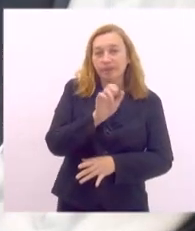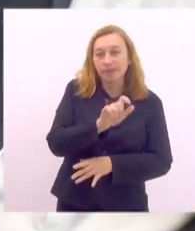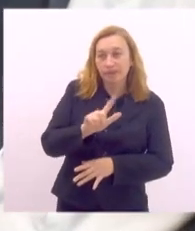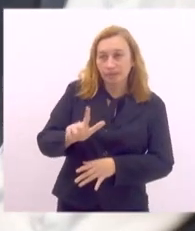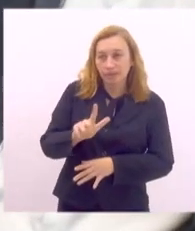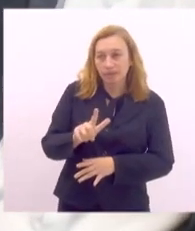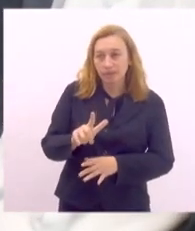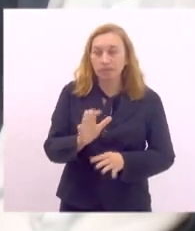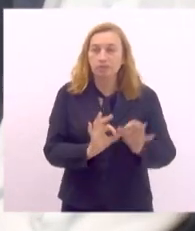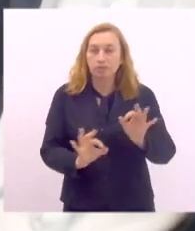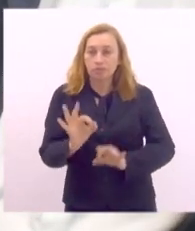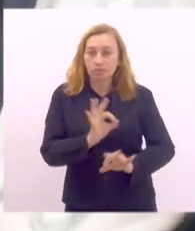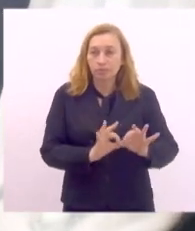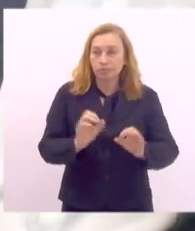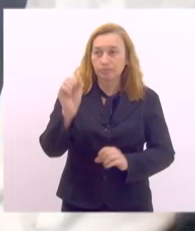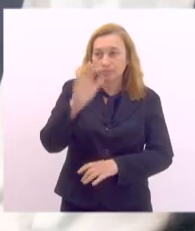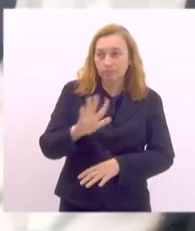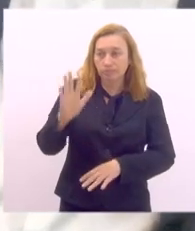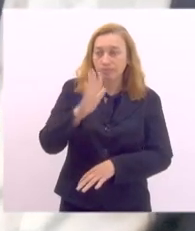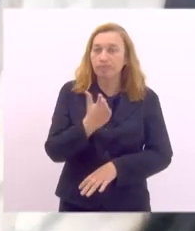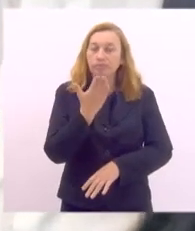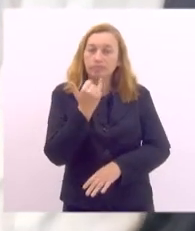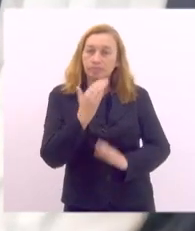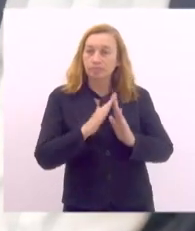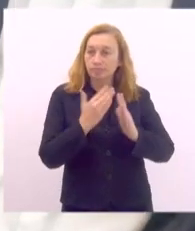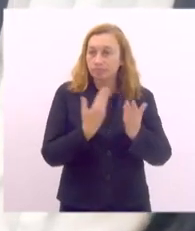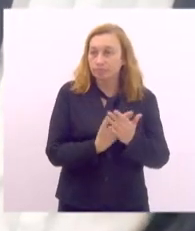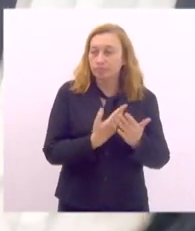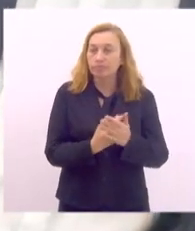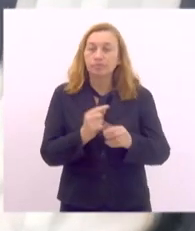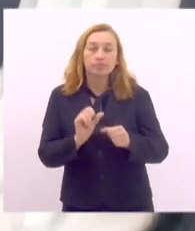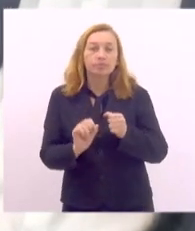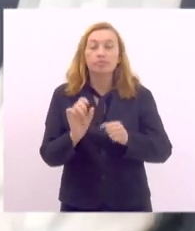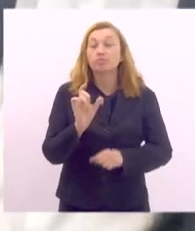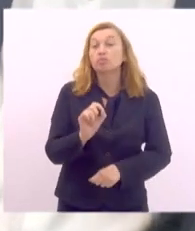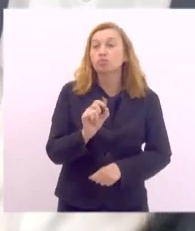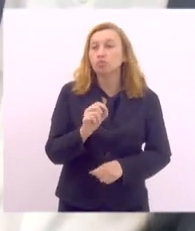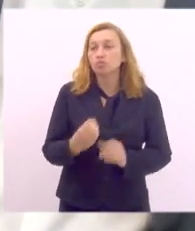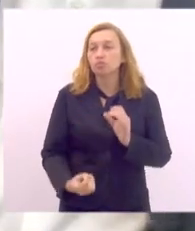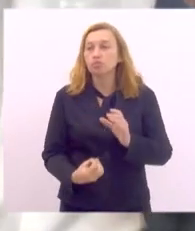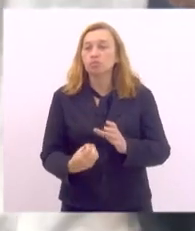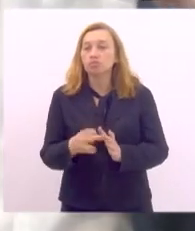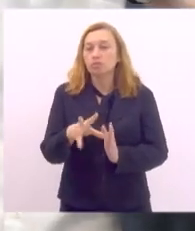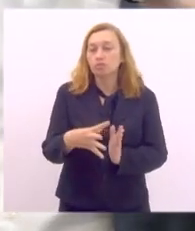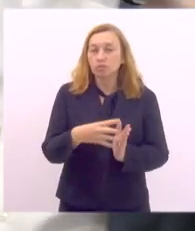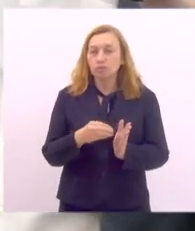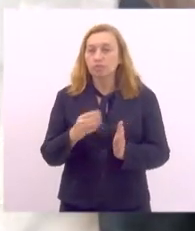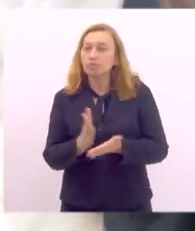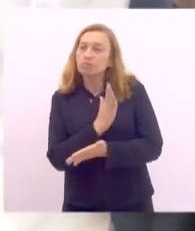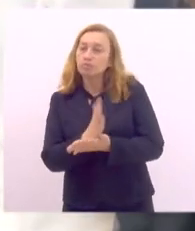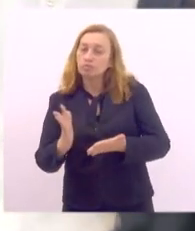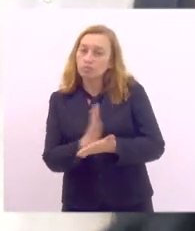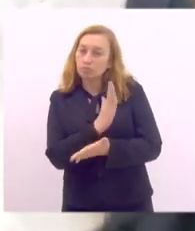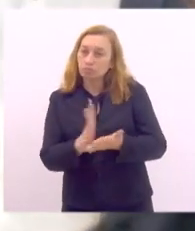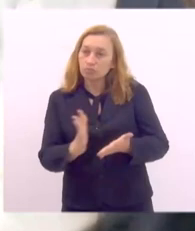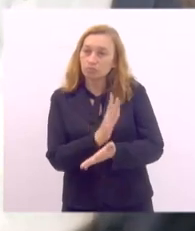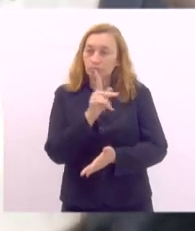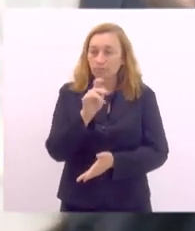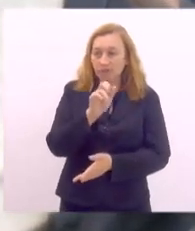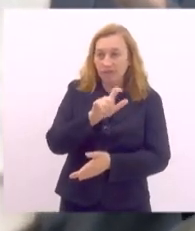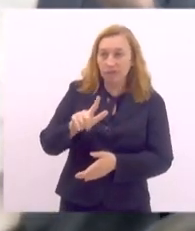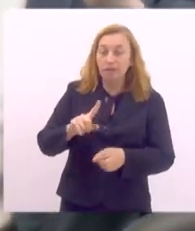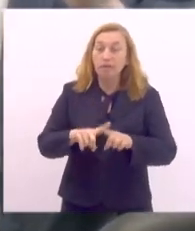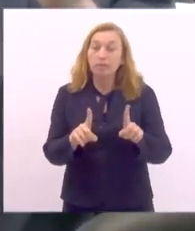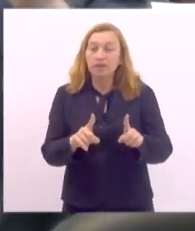Programa Nacional de Alimentação Escolar. O que a gente faz aqui? A gente reproduz alguns desses parâmetros do PNAE. Só que tem escolas que